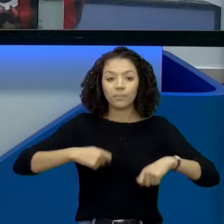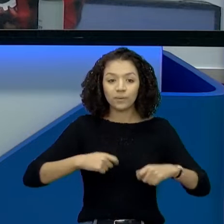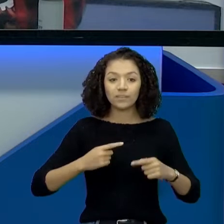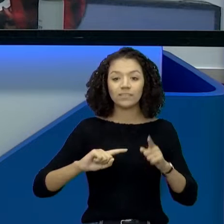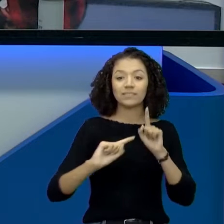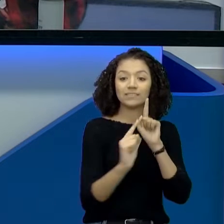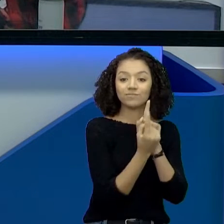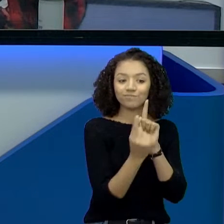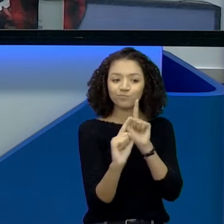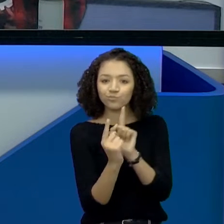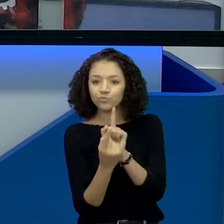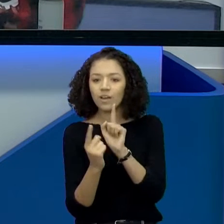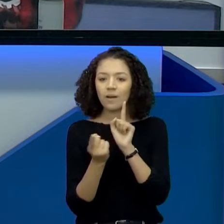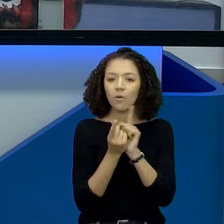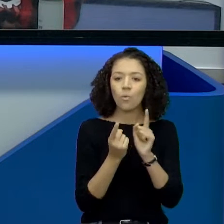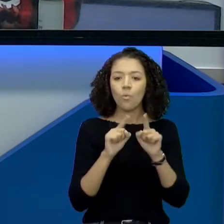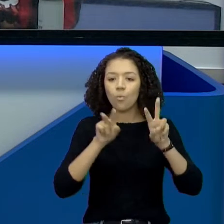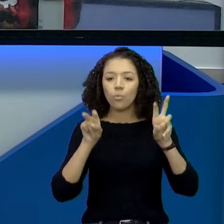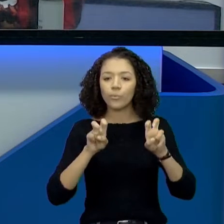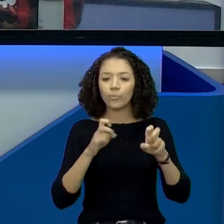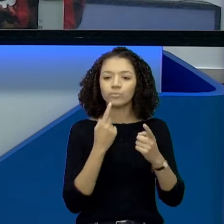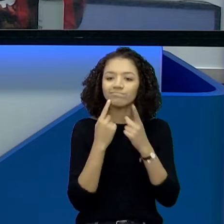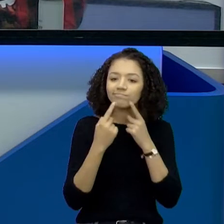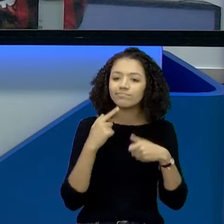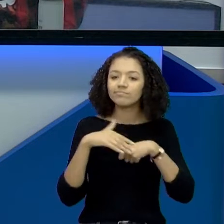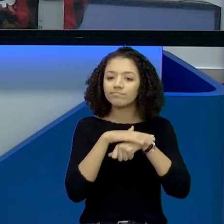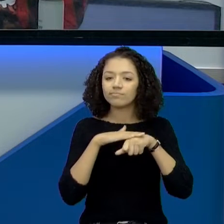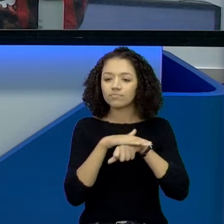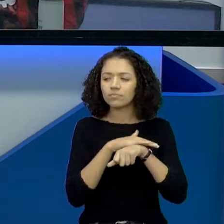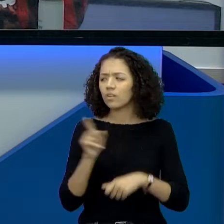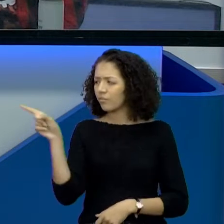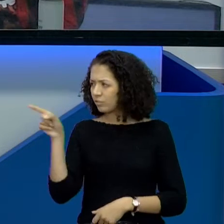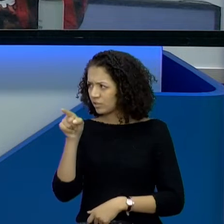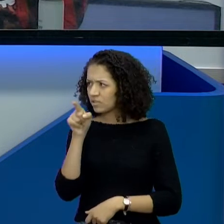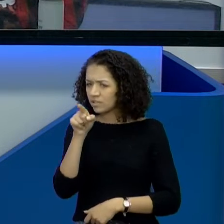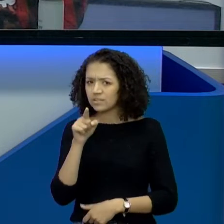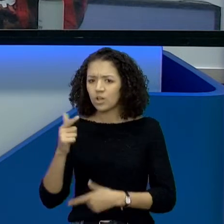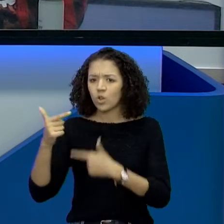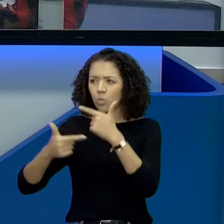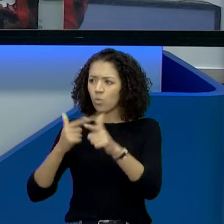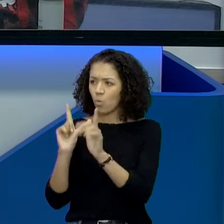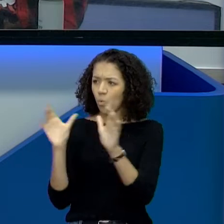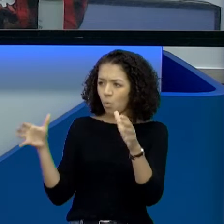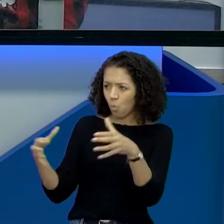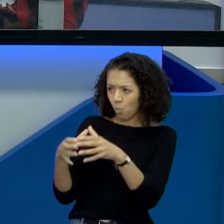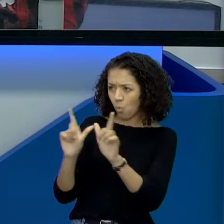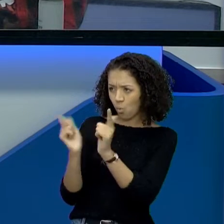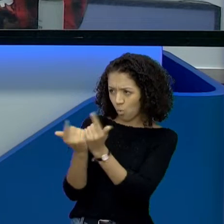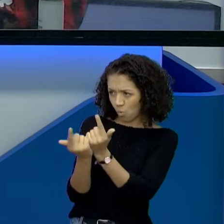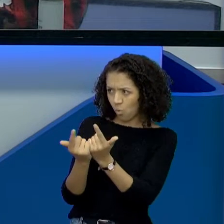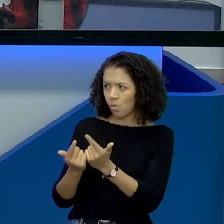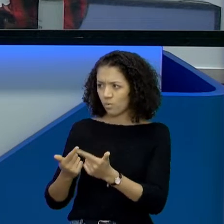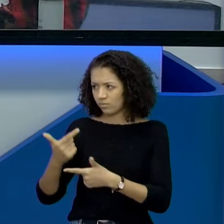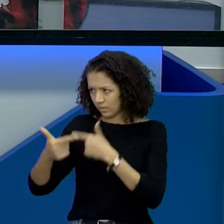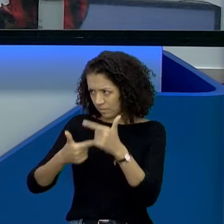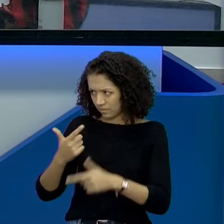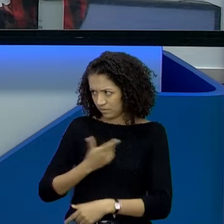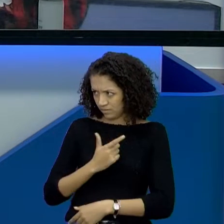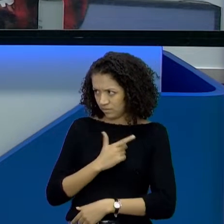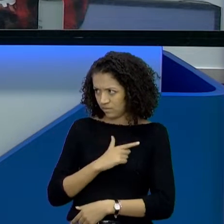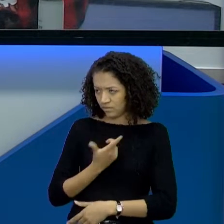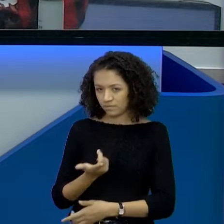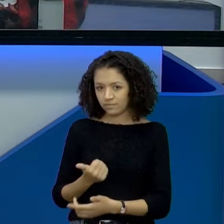algum tema, né? Sim. Agora, nos componentes de vocês, teve bastante trabalho em grupo? Como é que foi para vocês?